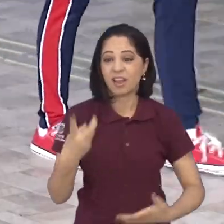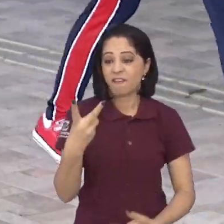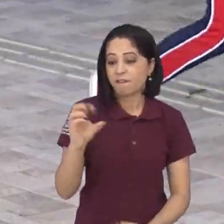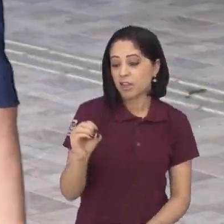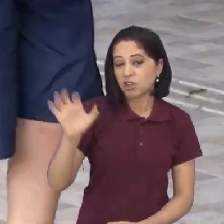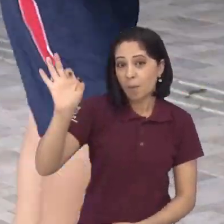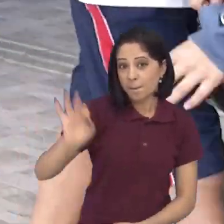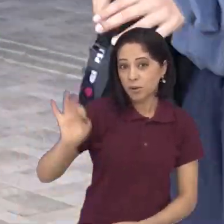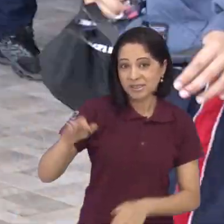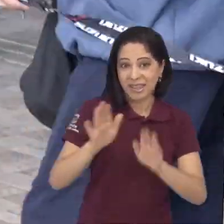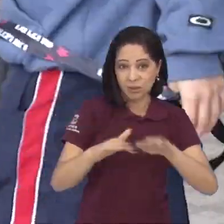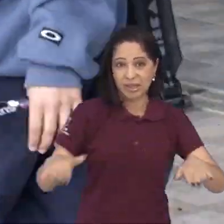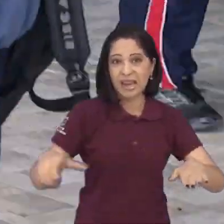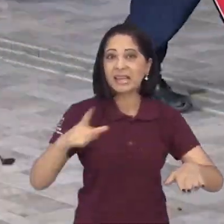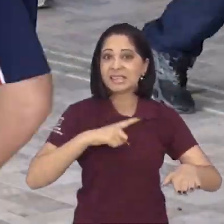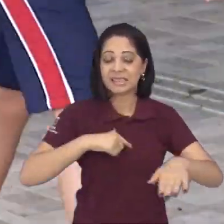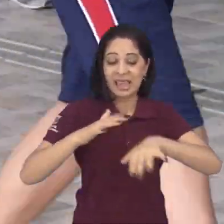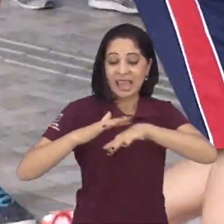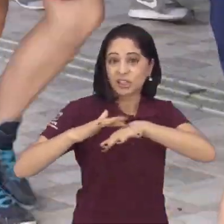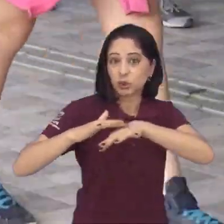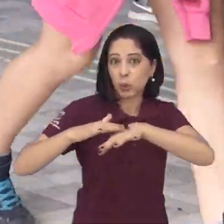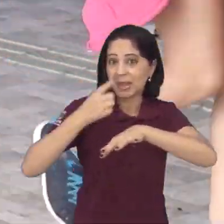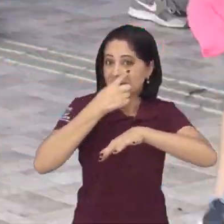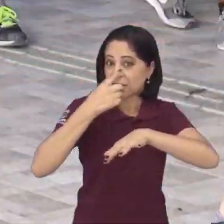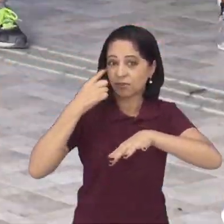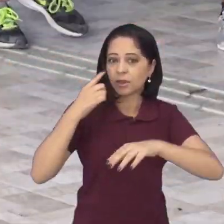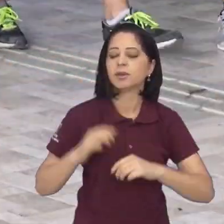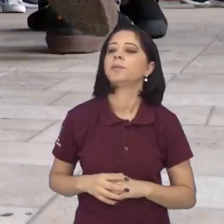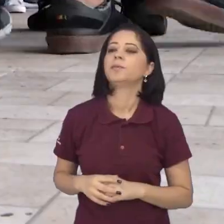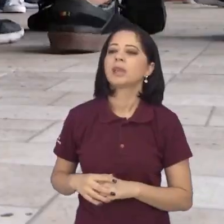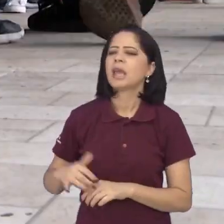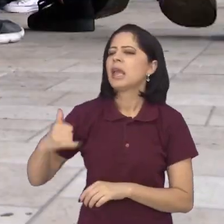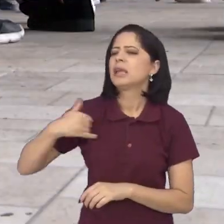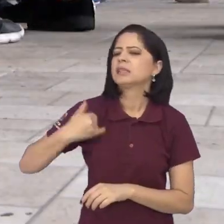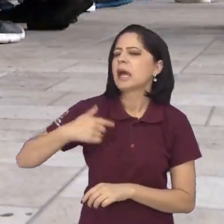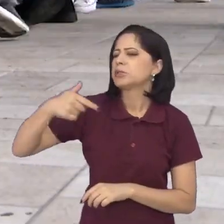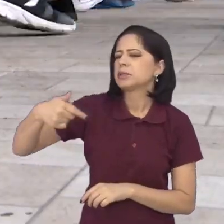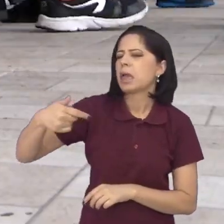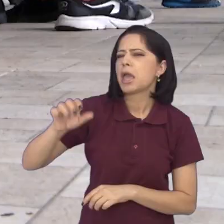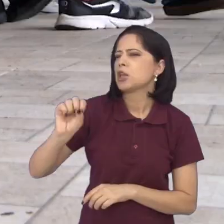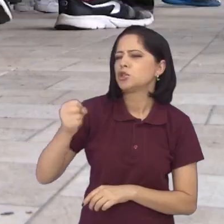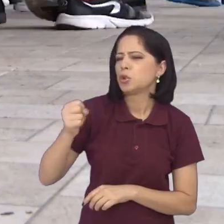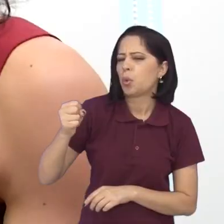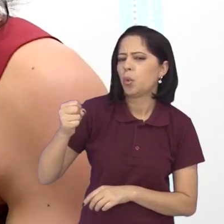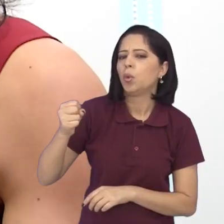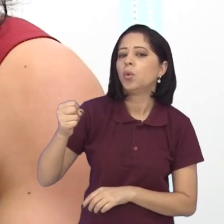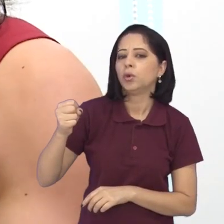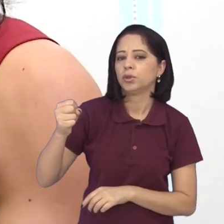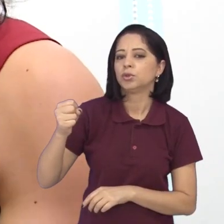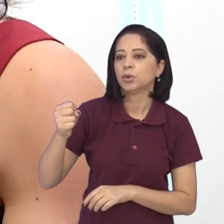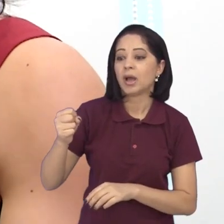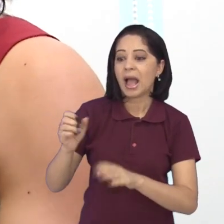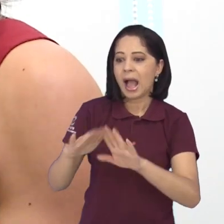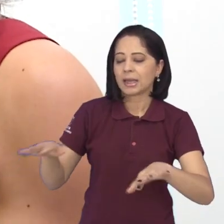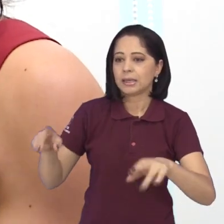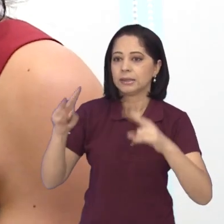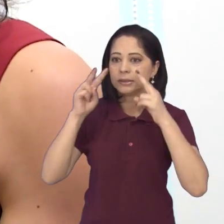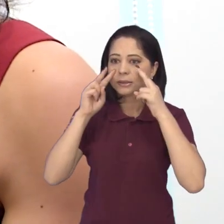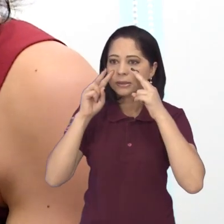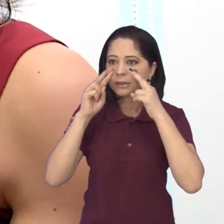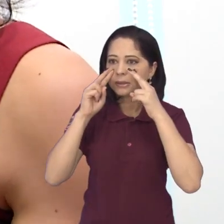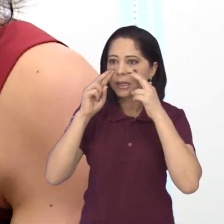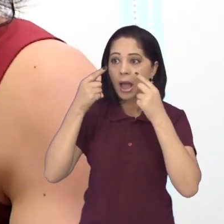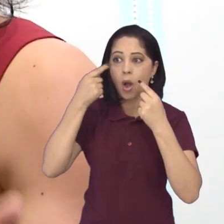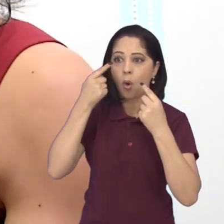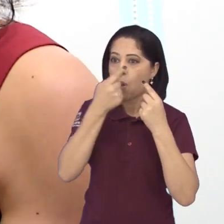Oftalmologia apontam que cerca de 20% das crianças em idade escolar têm algum problema de visão. Até os 7, 8 anos, a